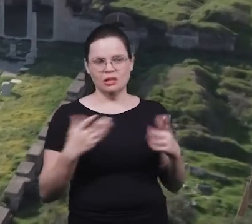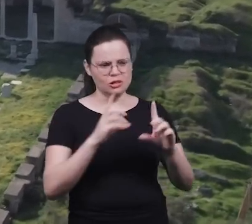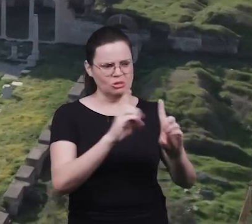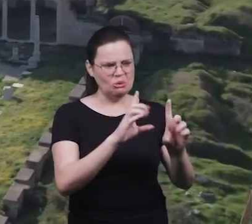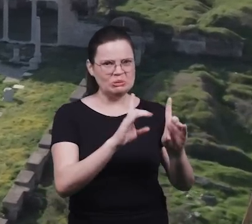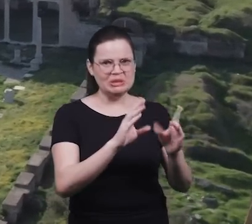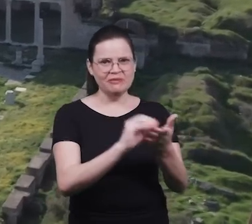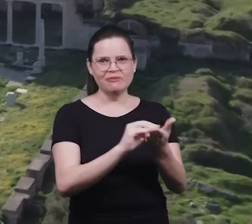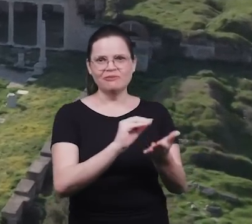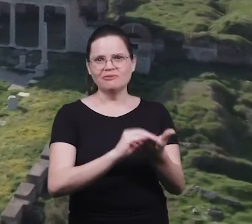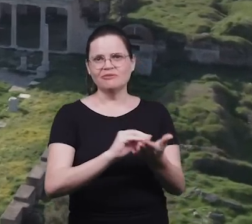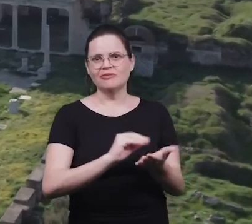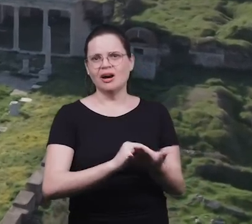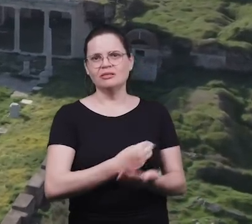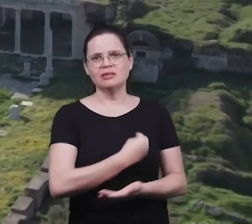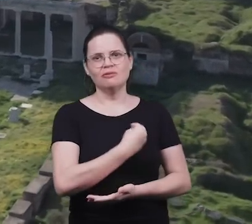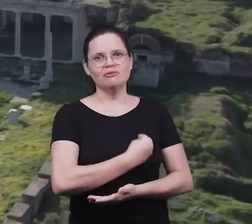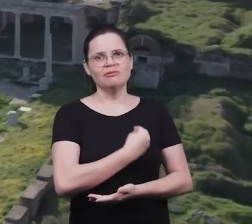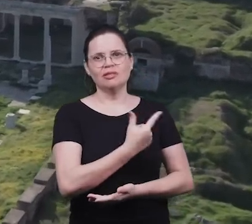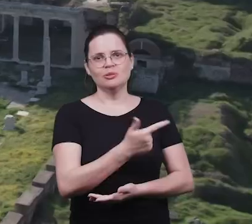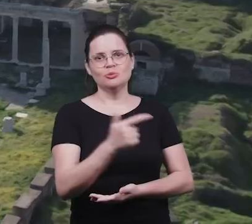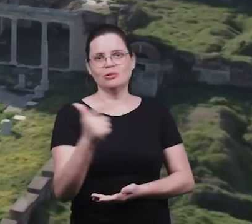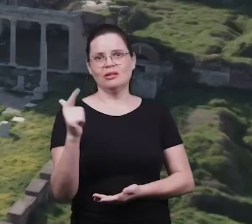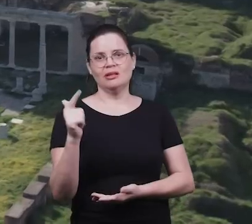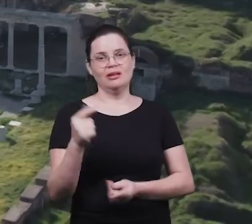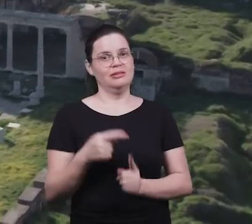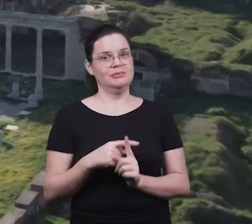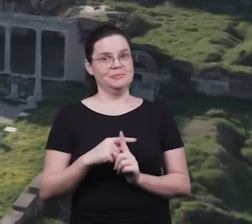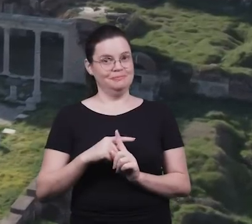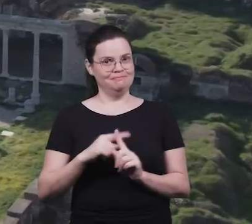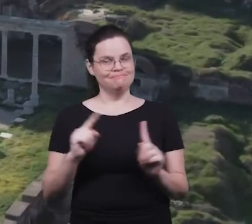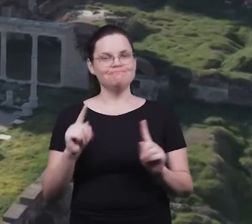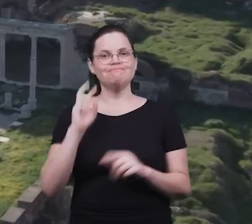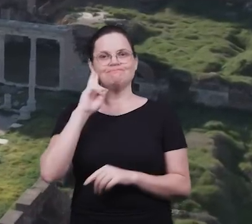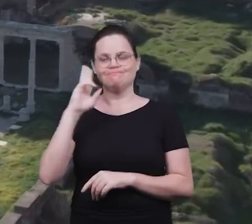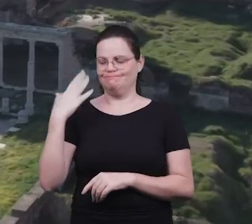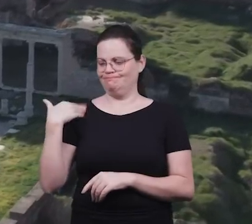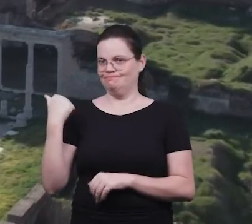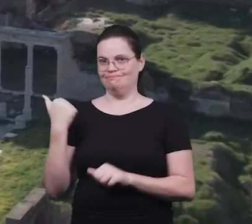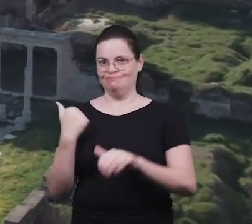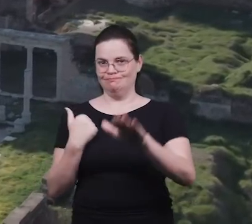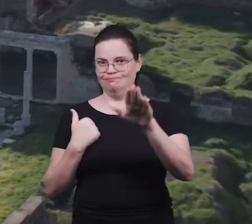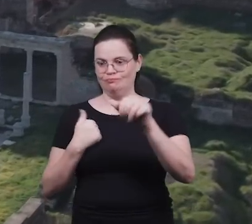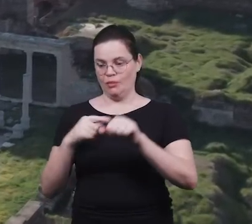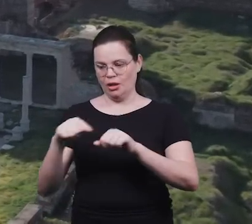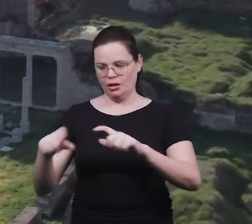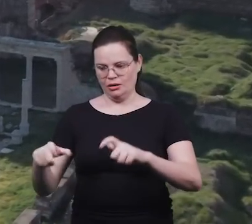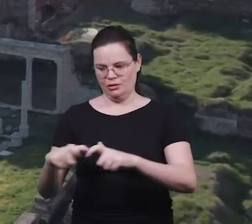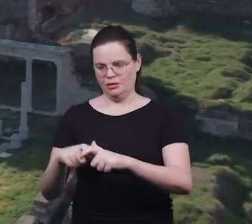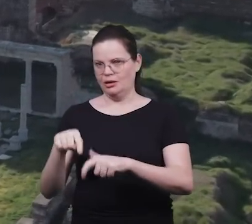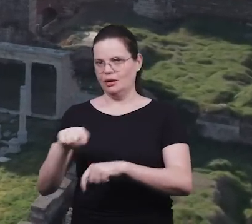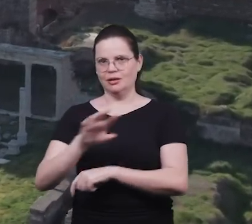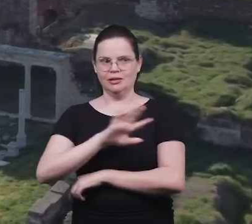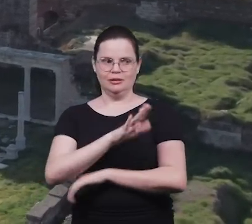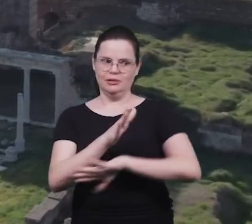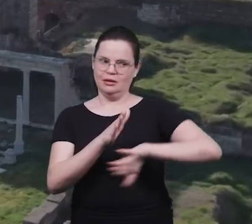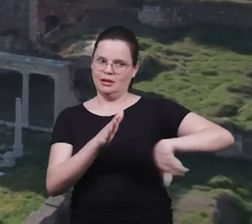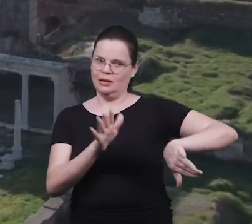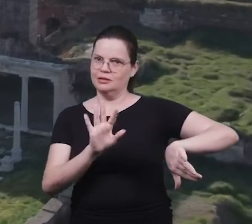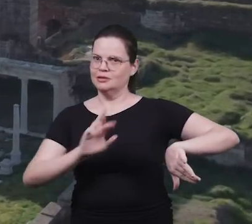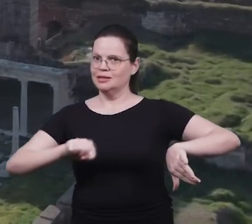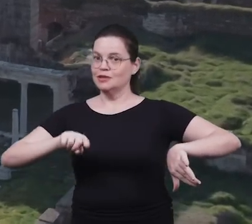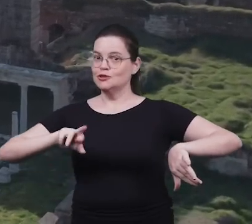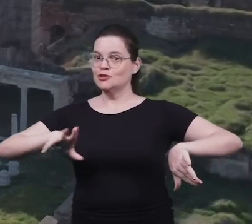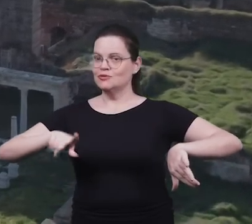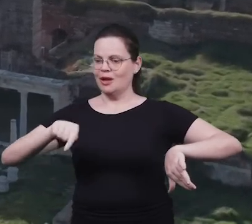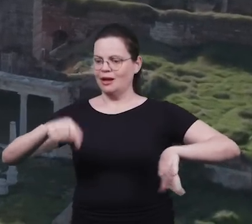mas ele nos chamou agora para dizer isso assim, ó, aqui não. Eu quero derramar o meu Espírito e nos últimos dias derramarei o meu